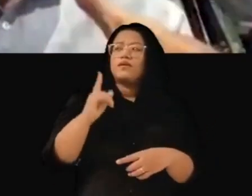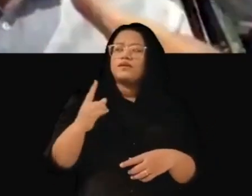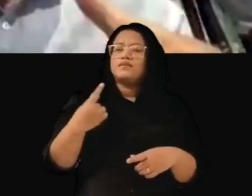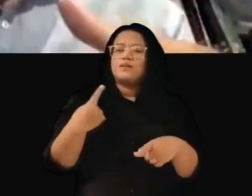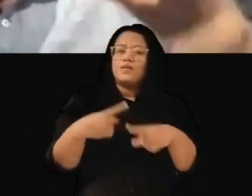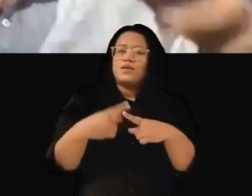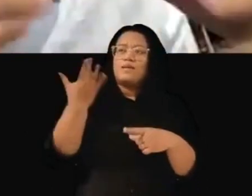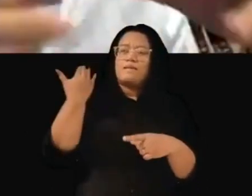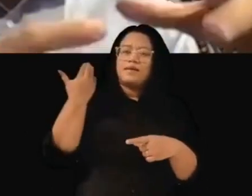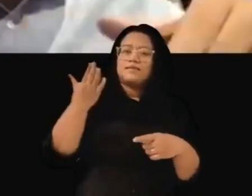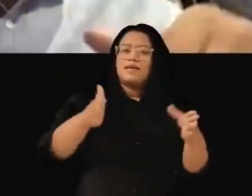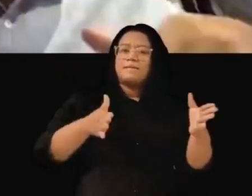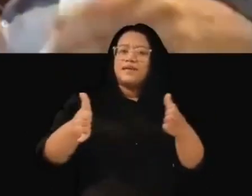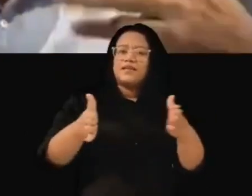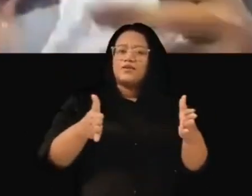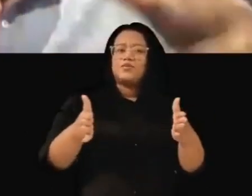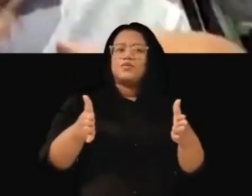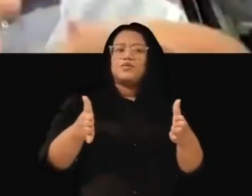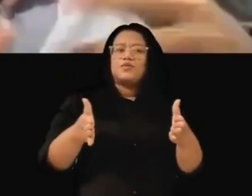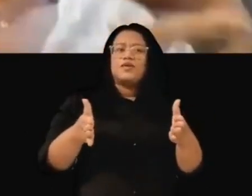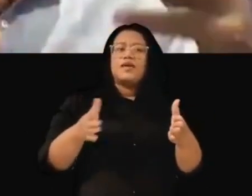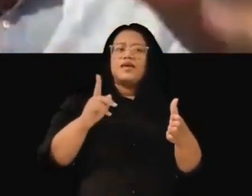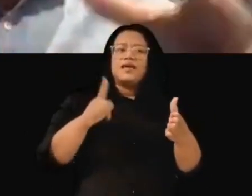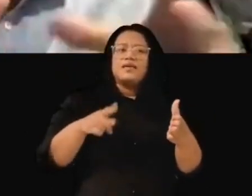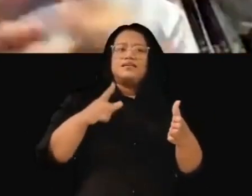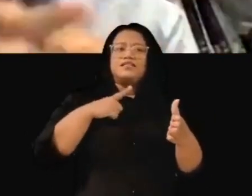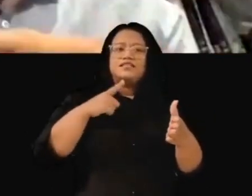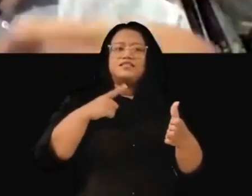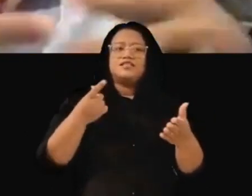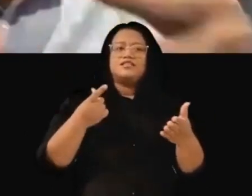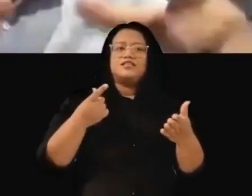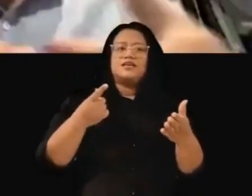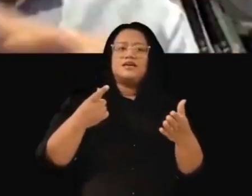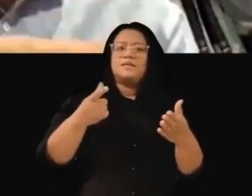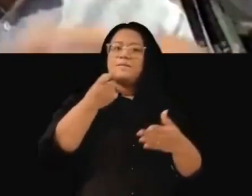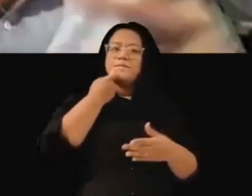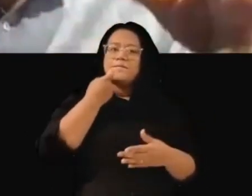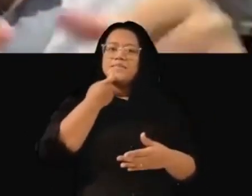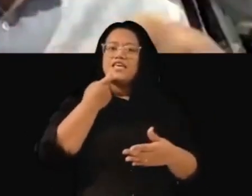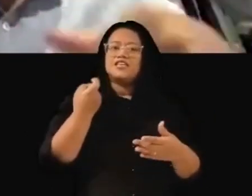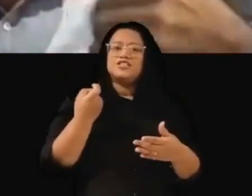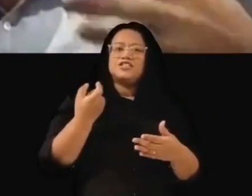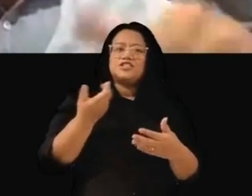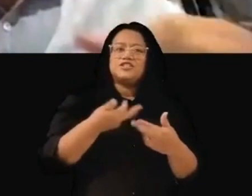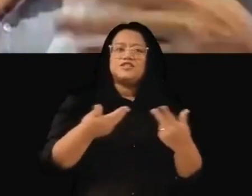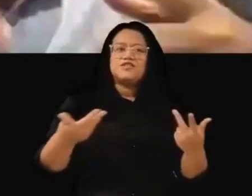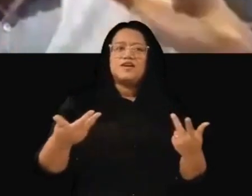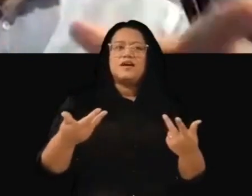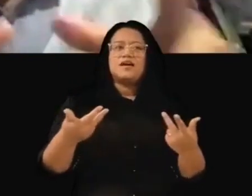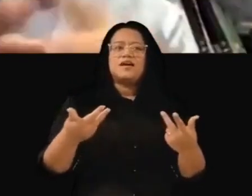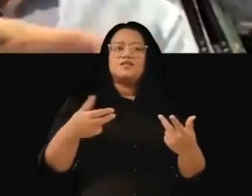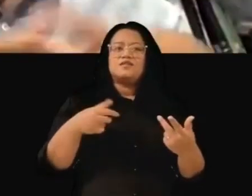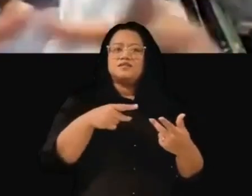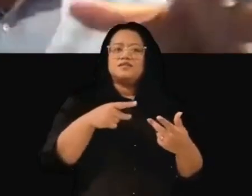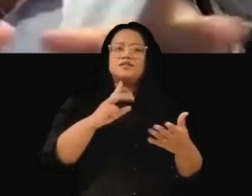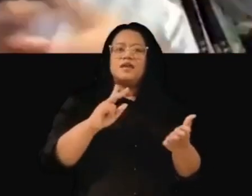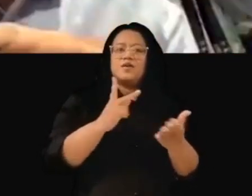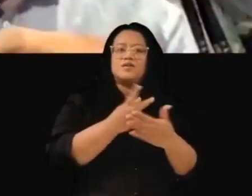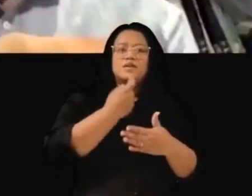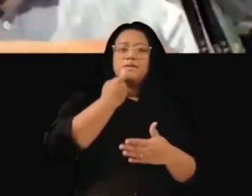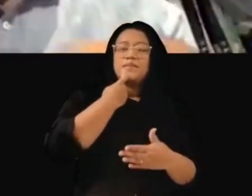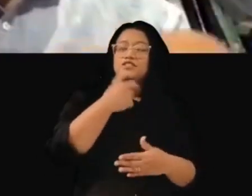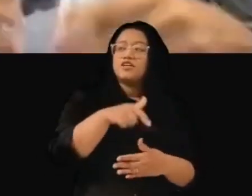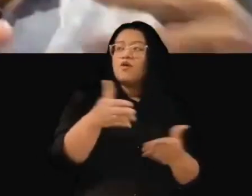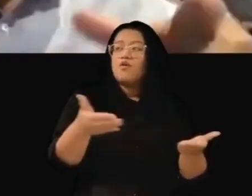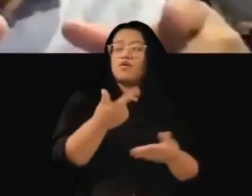que eu estava acostumado, que né, havia tal espécie, ele não chamava de espécie, mas enfim, que ocorria tal peixe, não tem